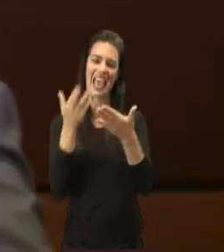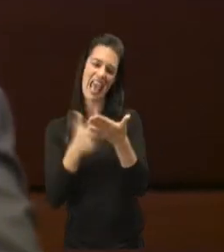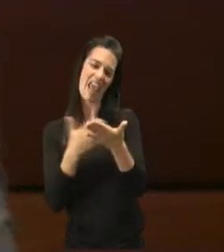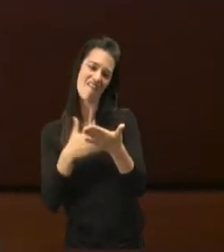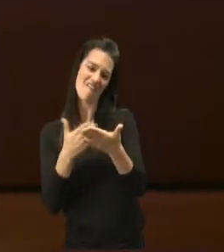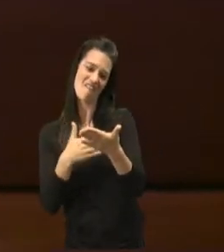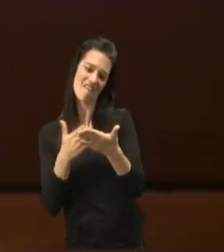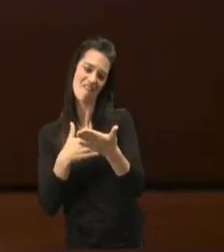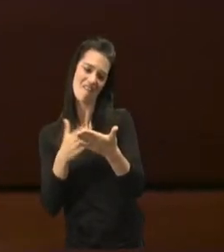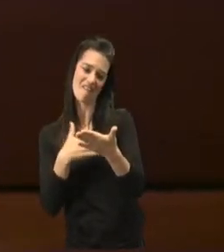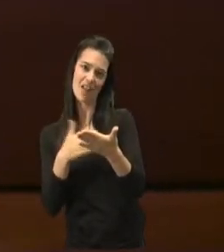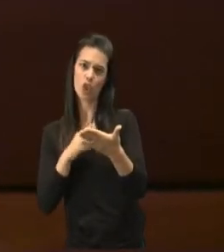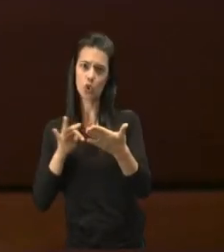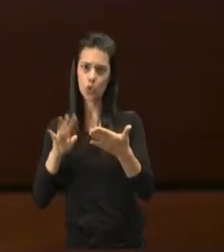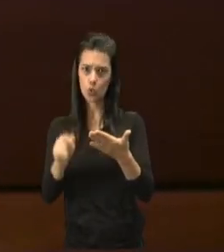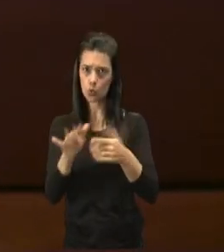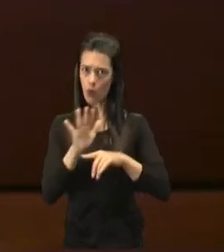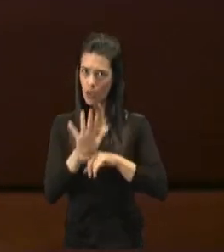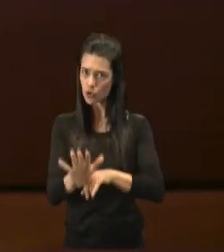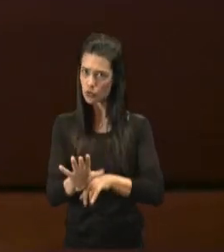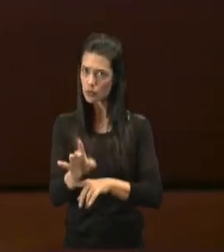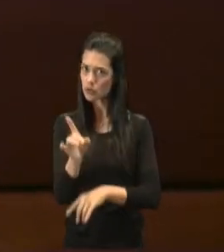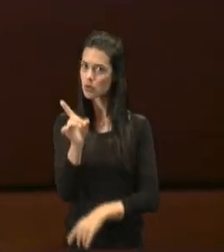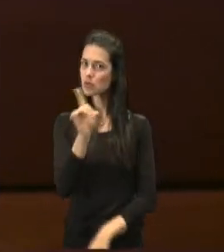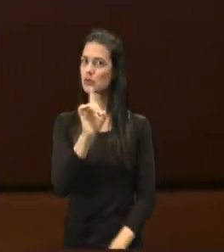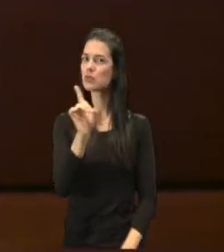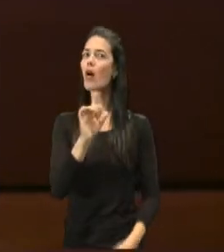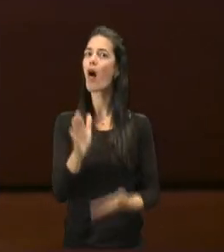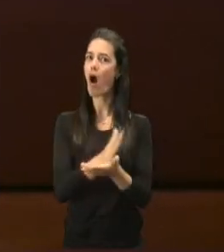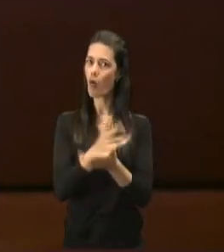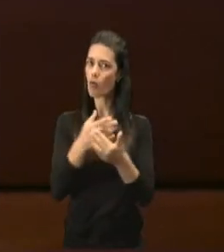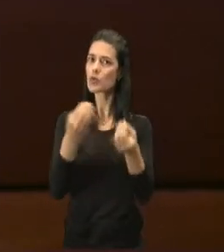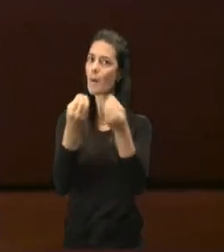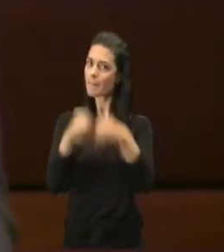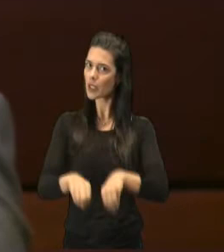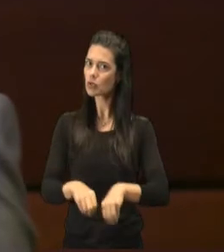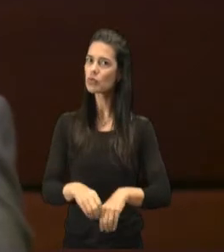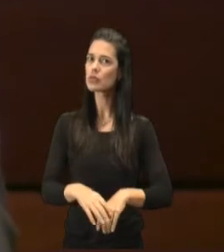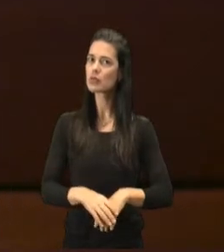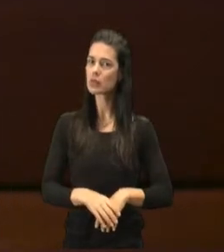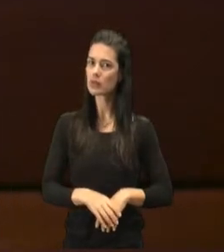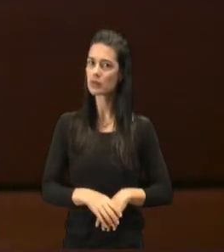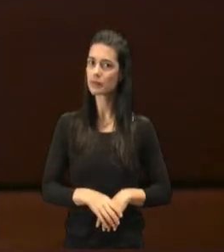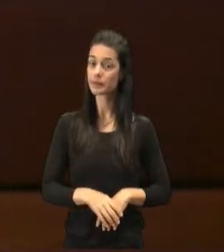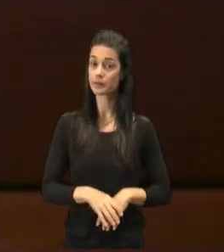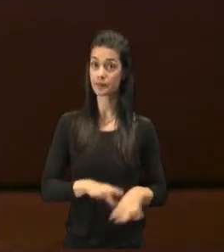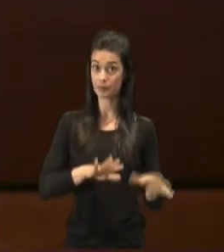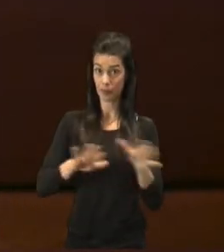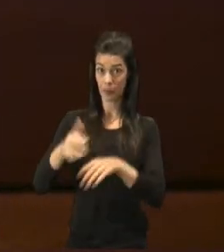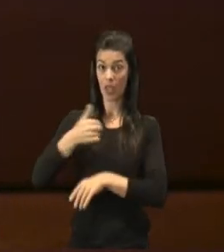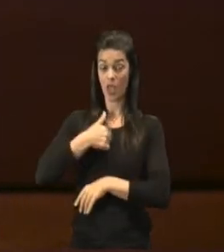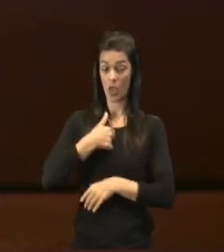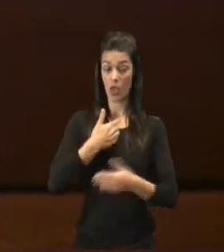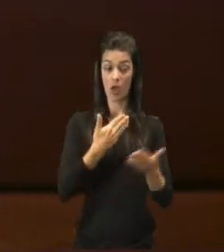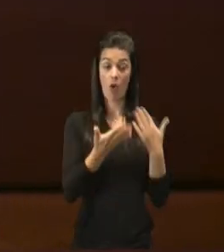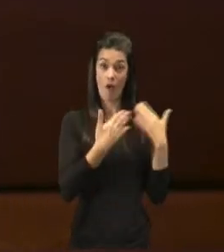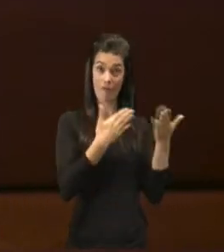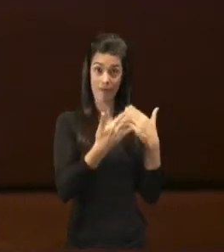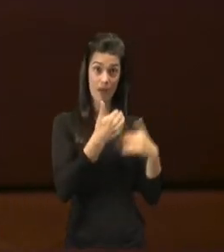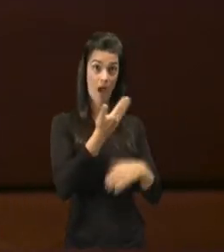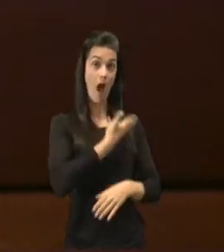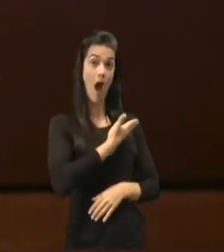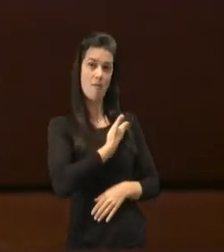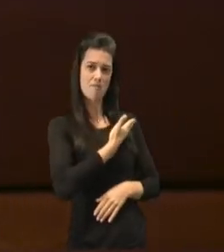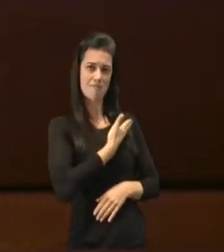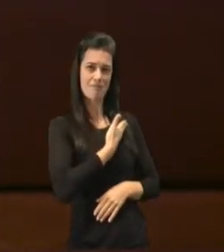uma contribuição. Não seja. Eu estava atendendo uma amiga e ela estava falando a respeito da sua filha. A sua filha estava